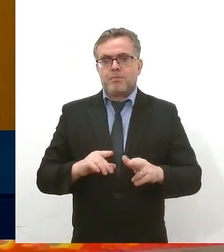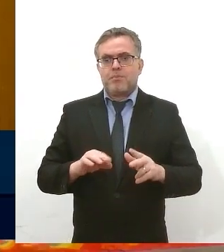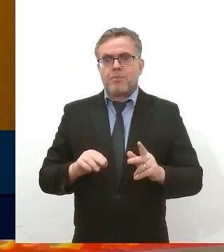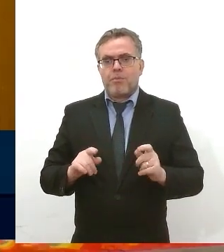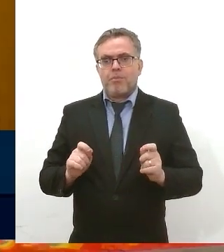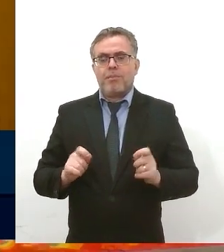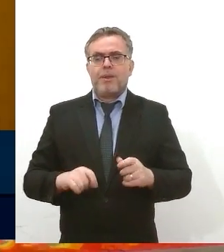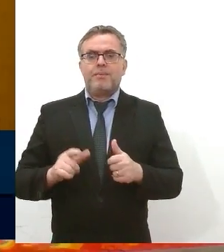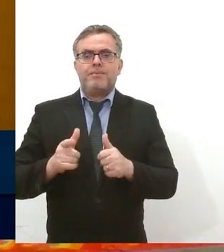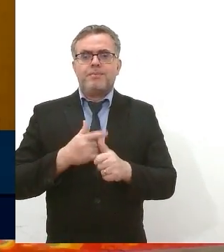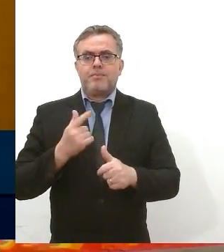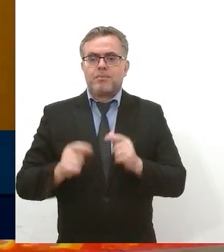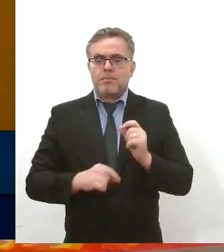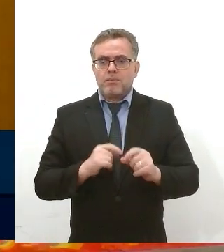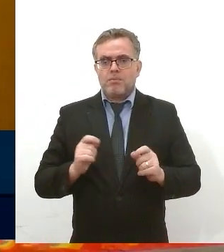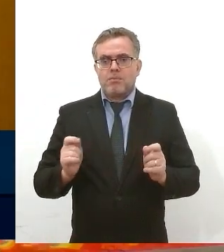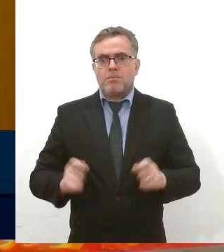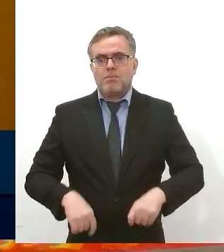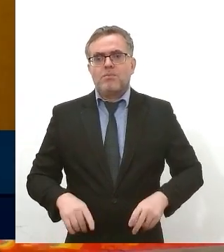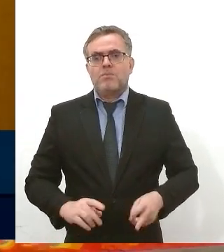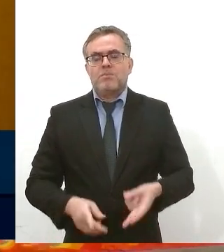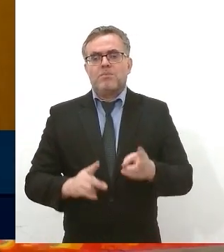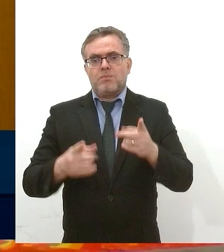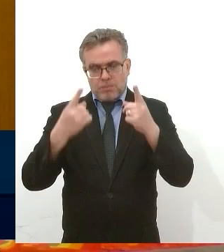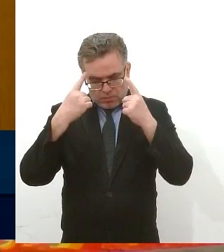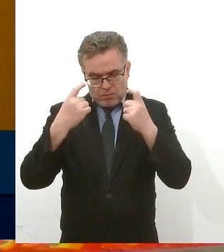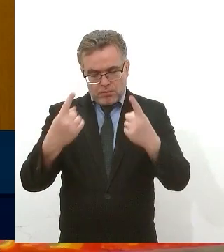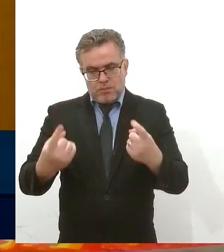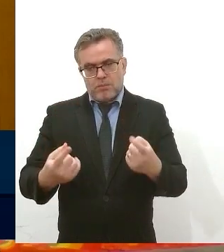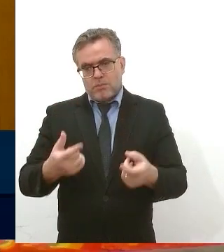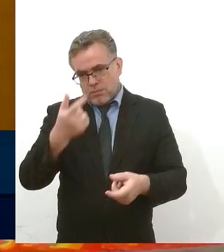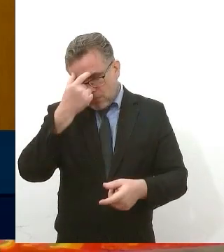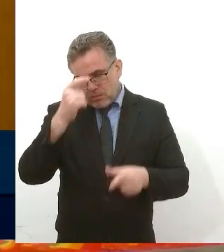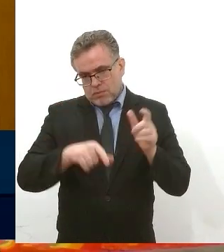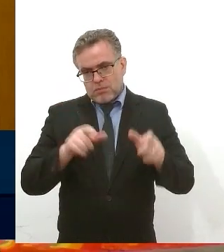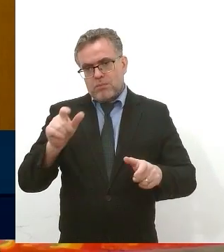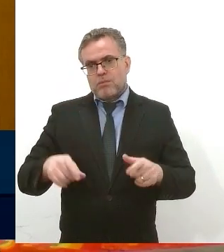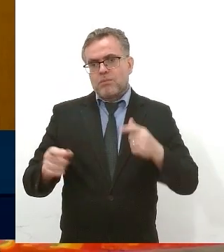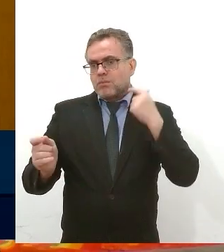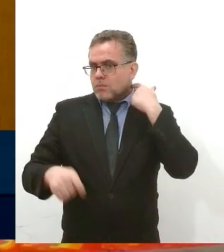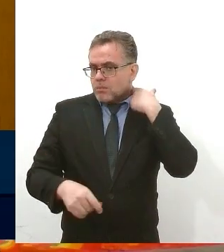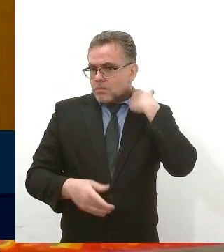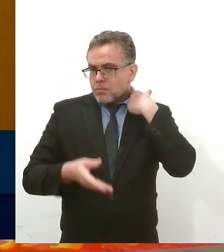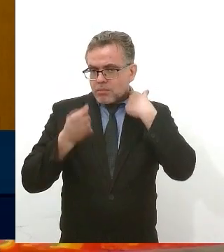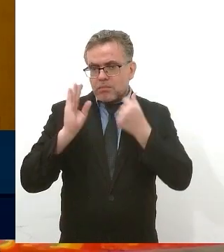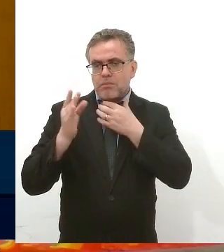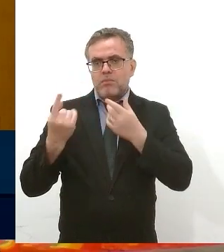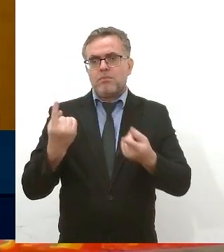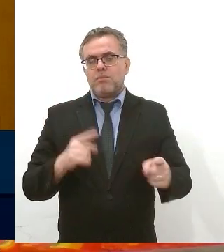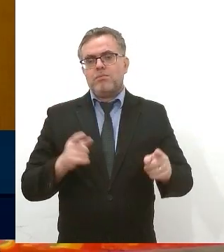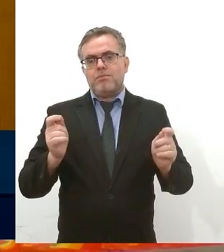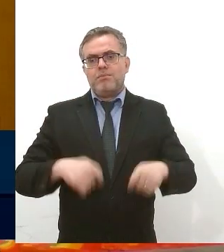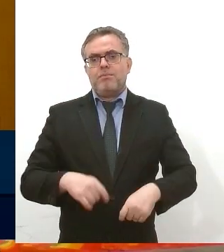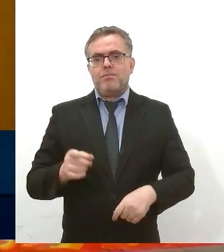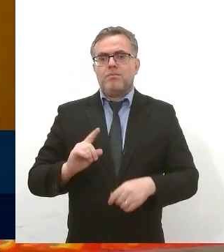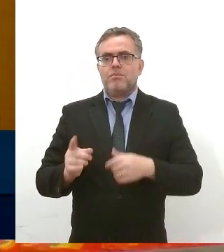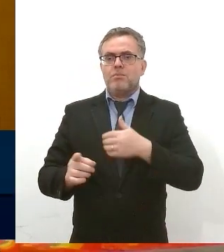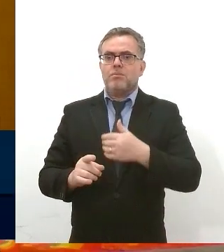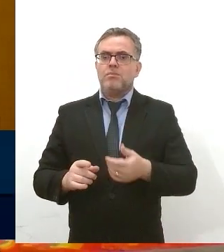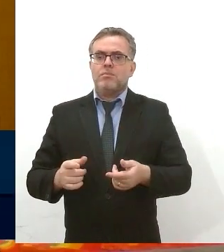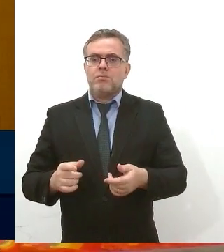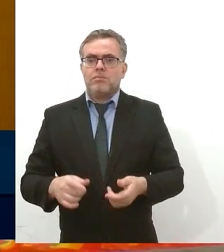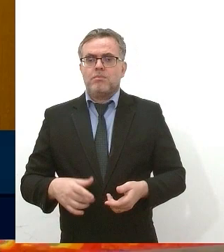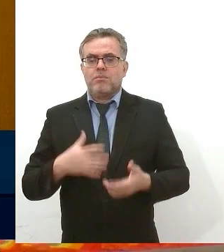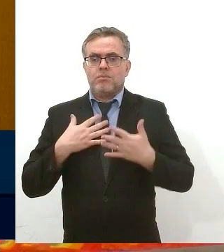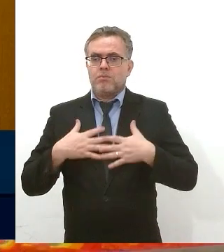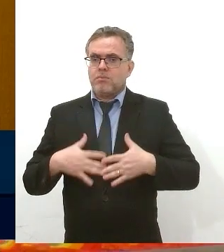a violência psicológica, você é burra, incompetente, olha essa roupa, ande